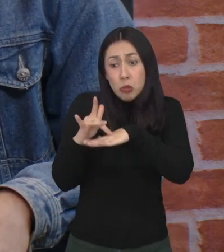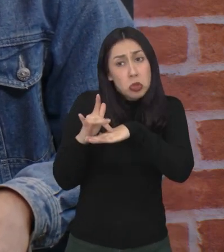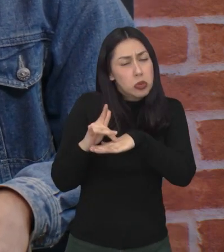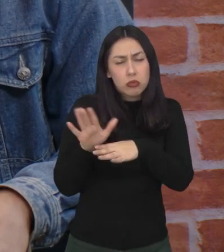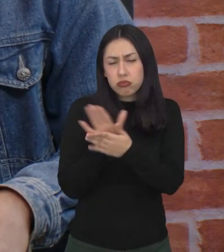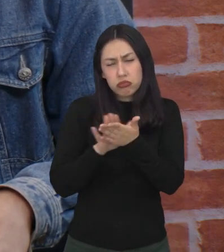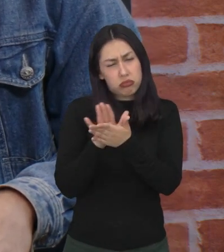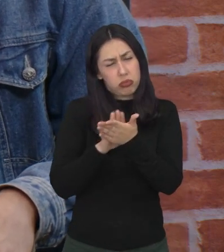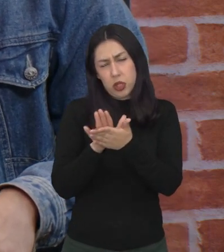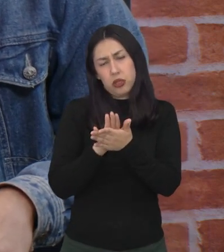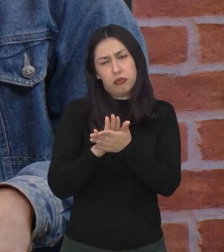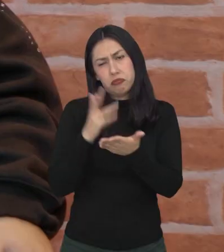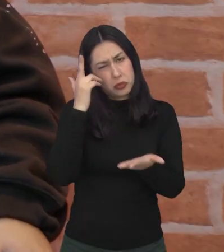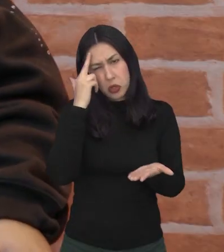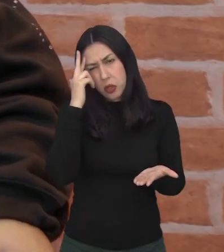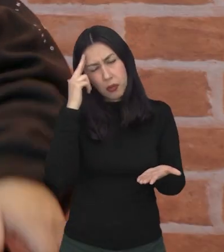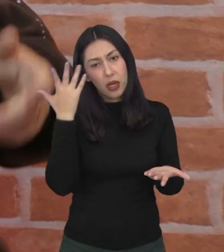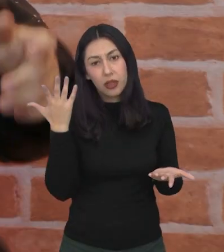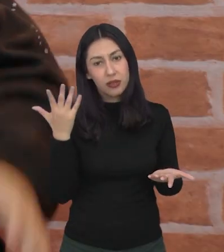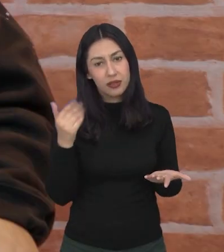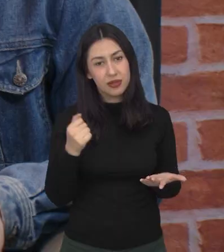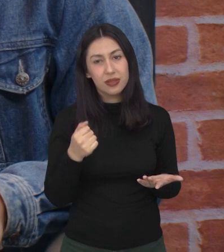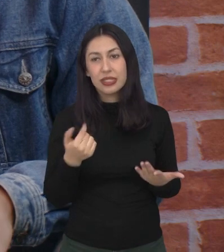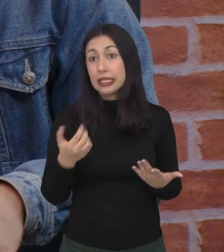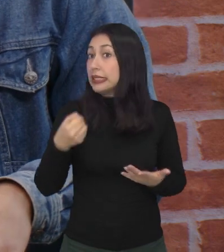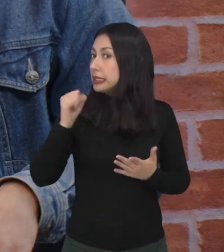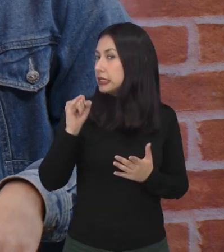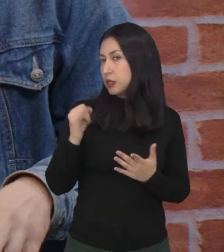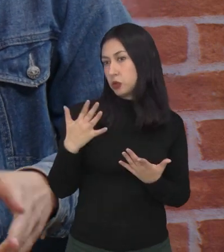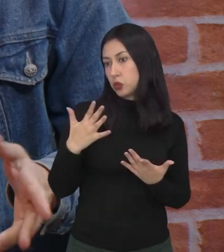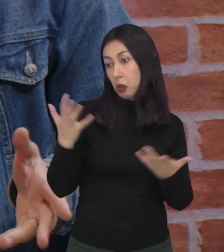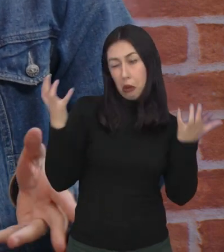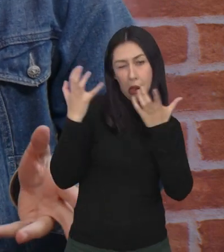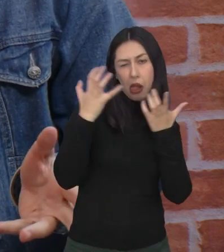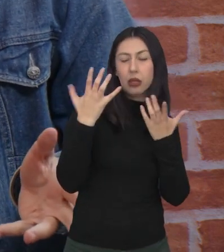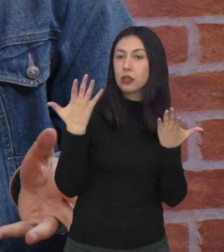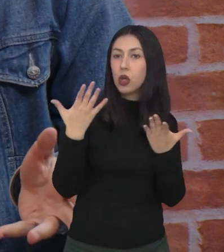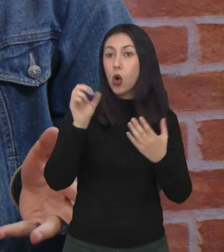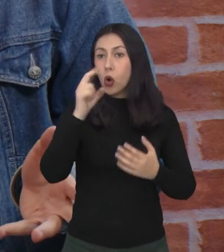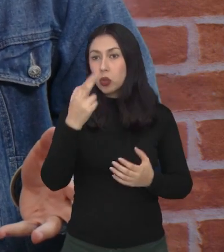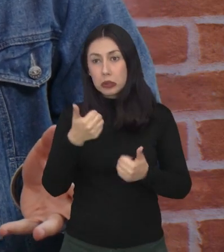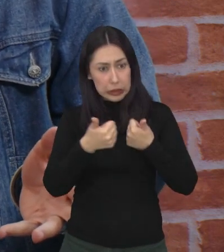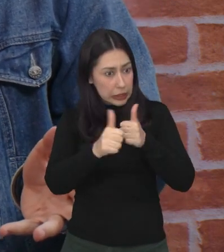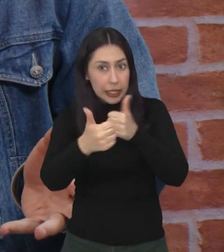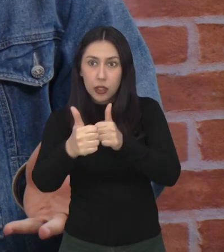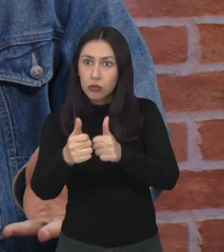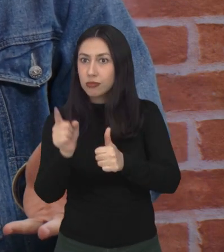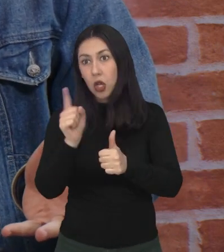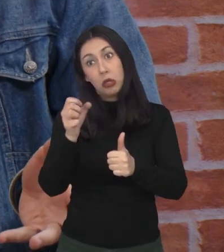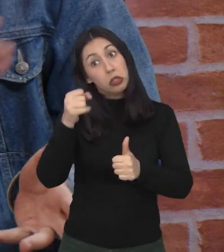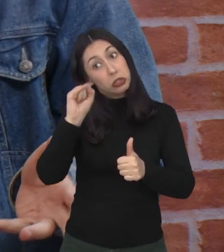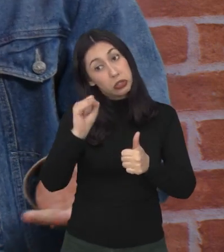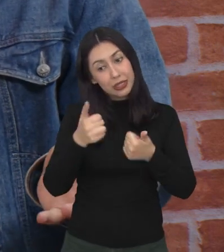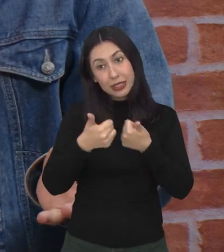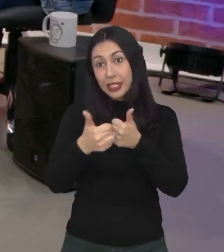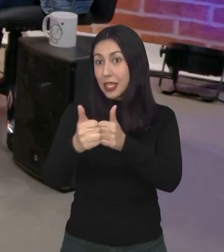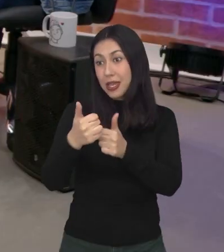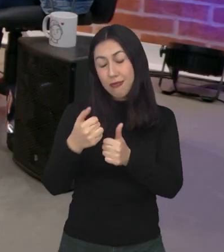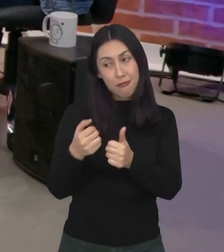obrigação nenhuma de fazer isso, certo? Você veio e você me fez um elogio porque você quis. Por que eu não vou retribuir na mesma intensidade? Se a pessoa é atenciosa